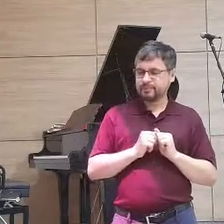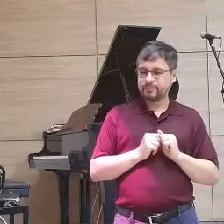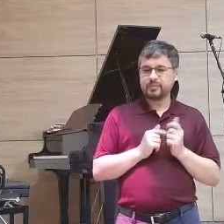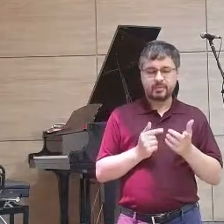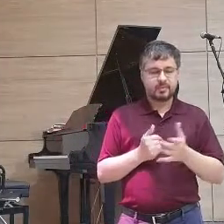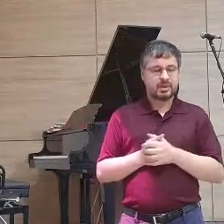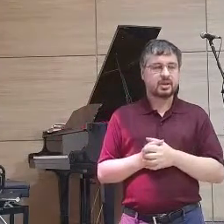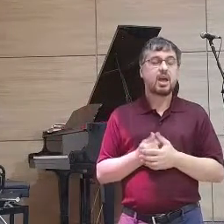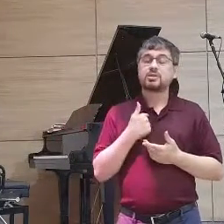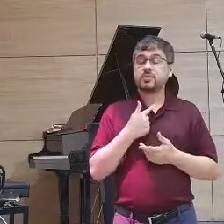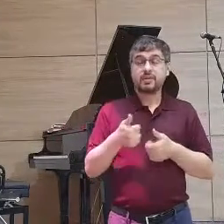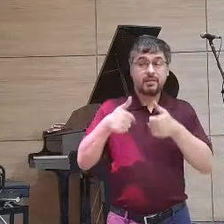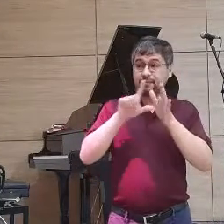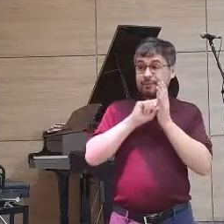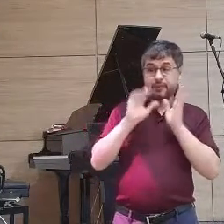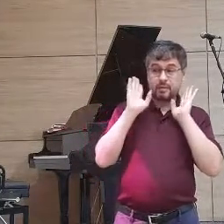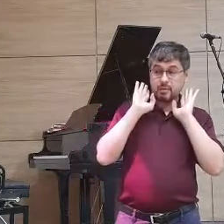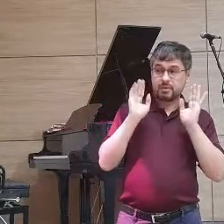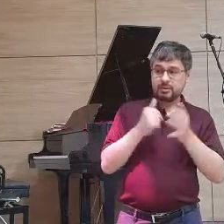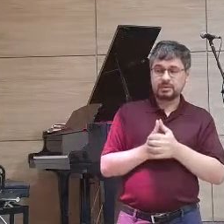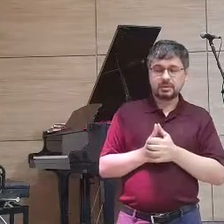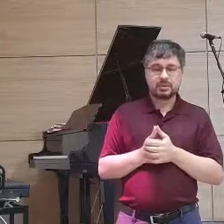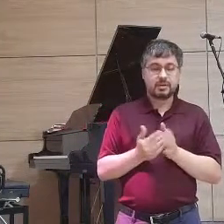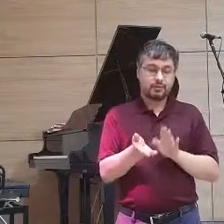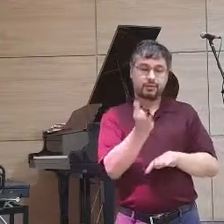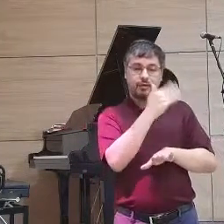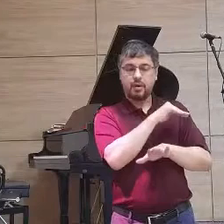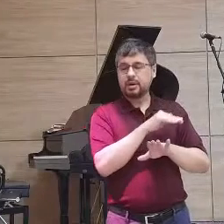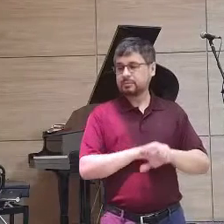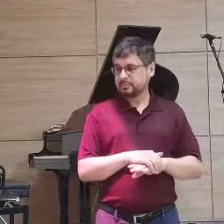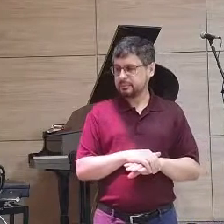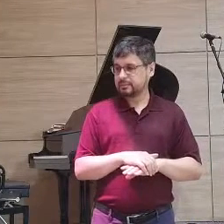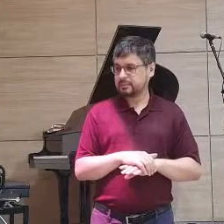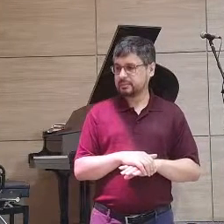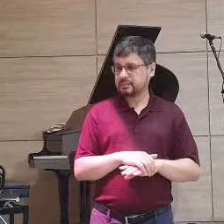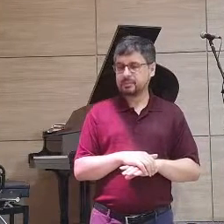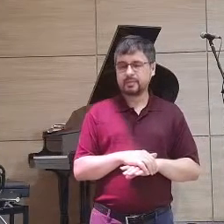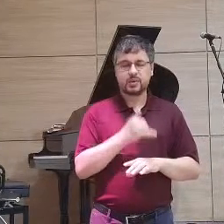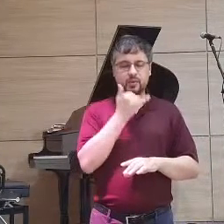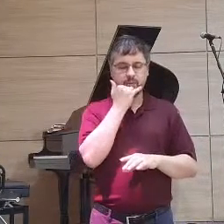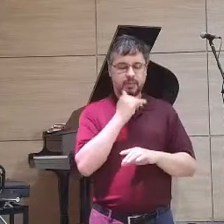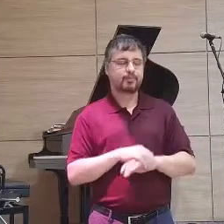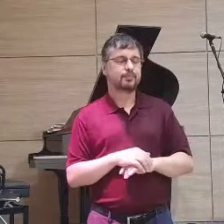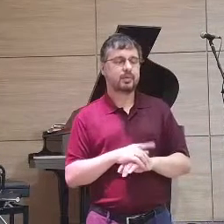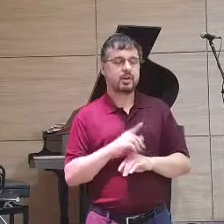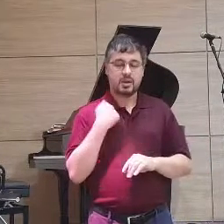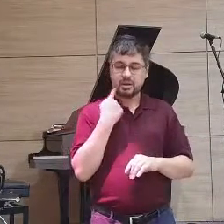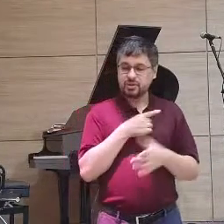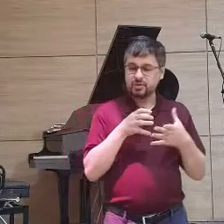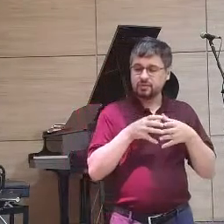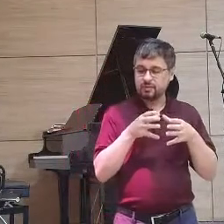a gente pode ficar até na rua mas vou ficar só aqui e vamos ficar aqui e aí a Bíblia vai dizer que